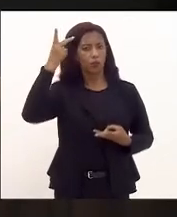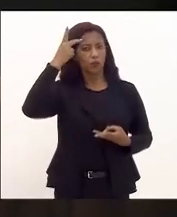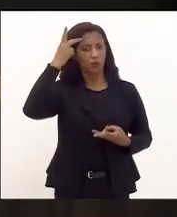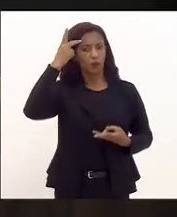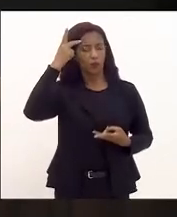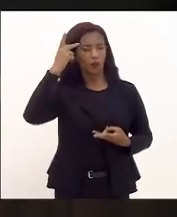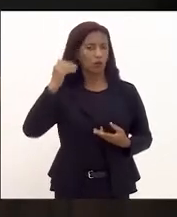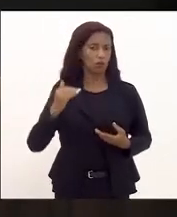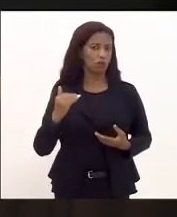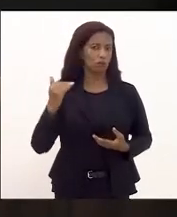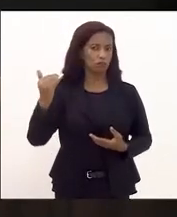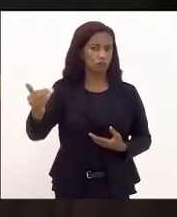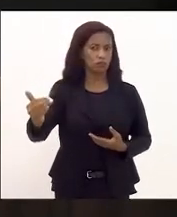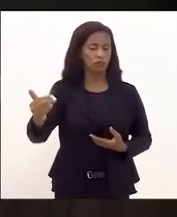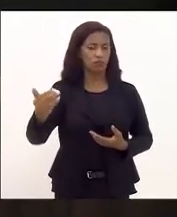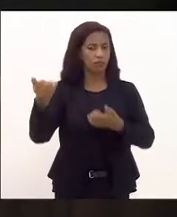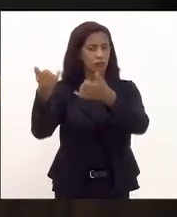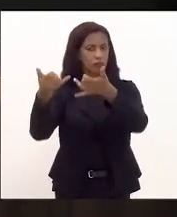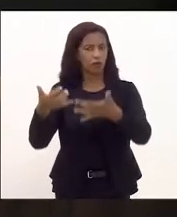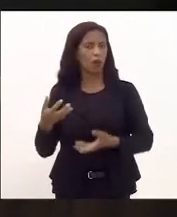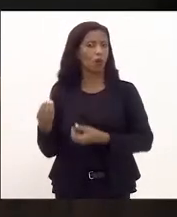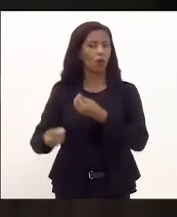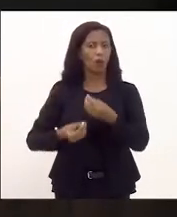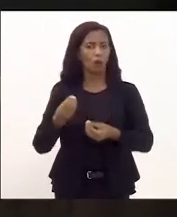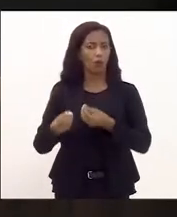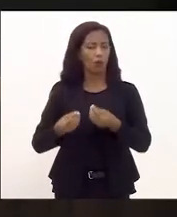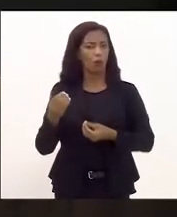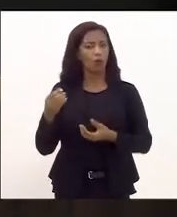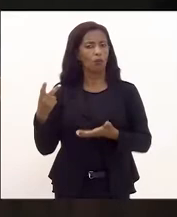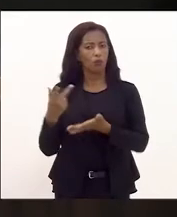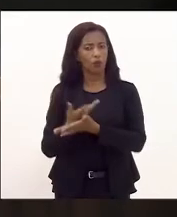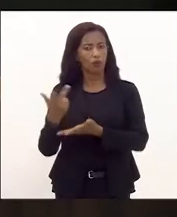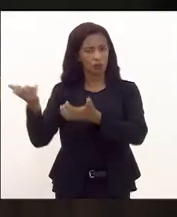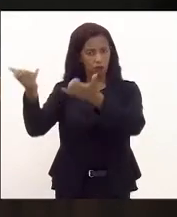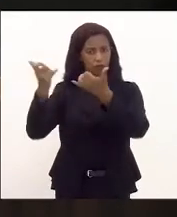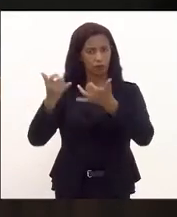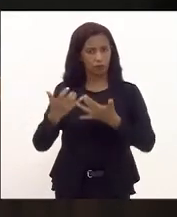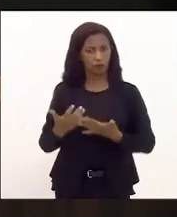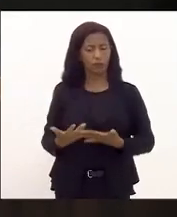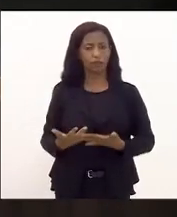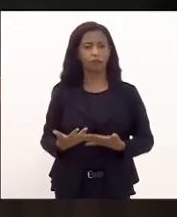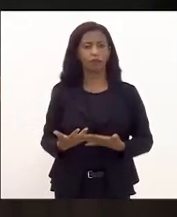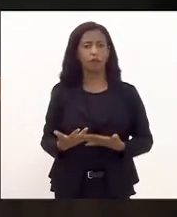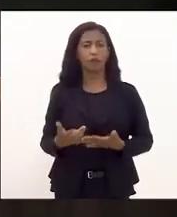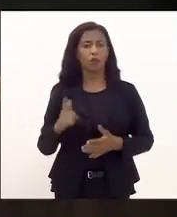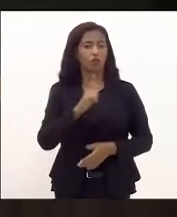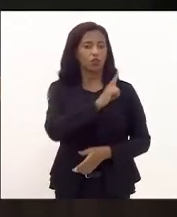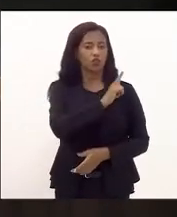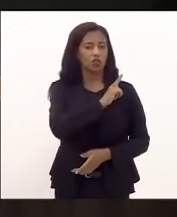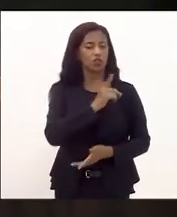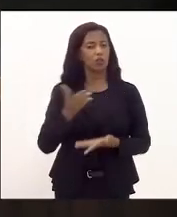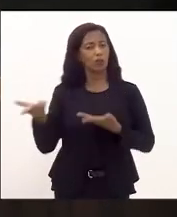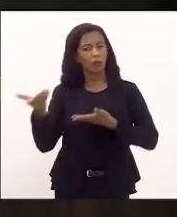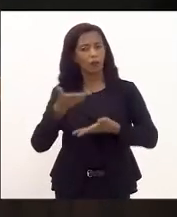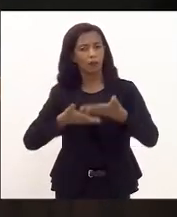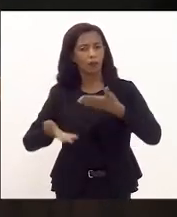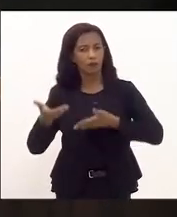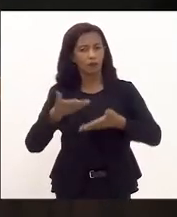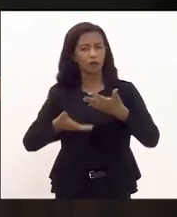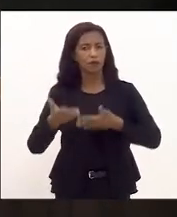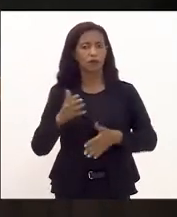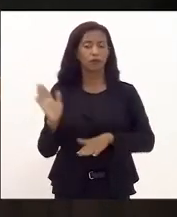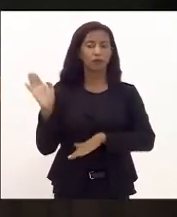daqui a uns dias para explicar como funciona lá, que já é um sucesso, uma gestão compartilhada.